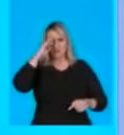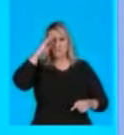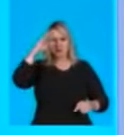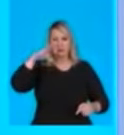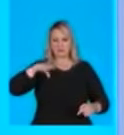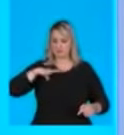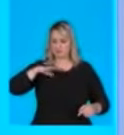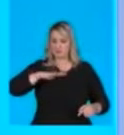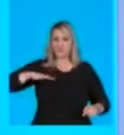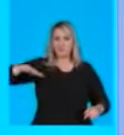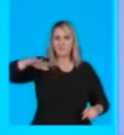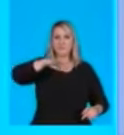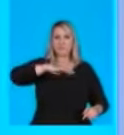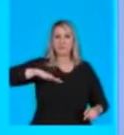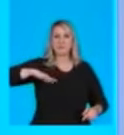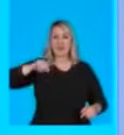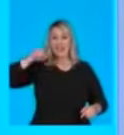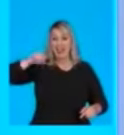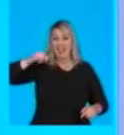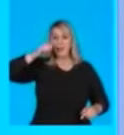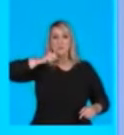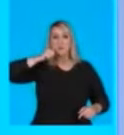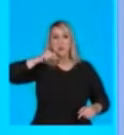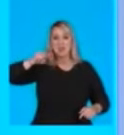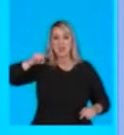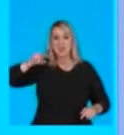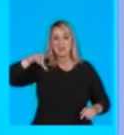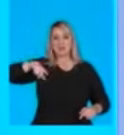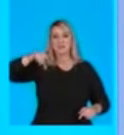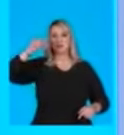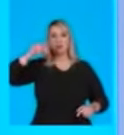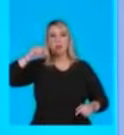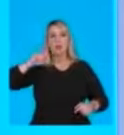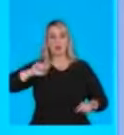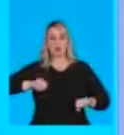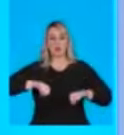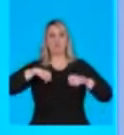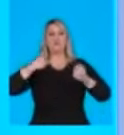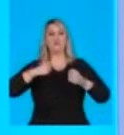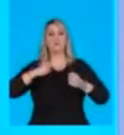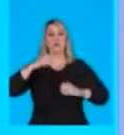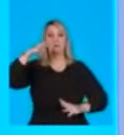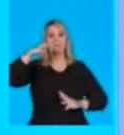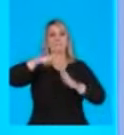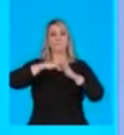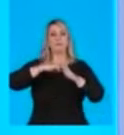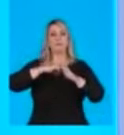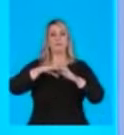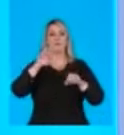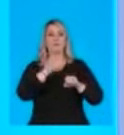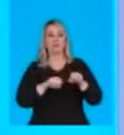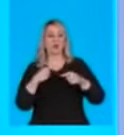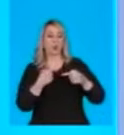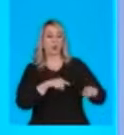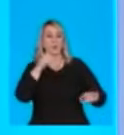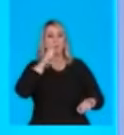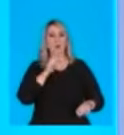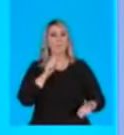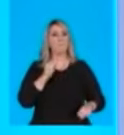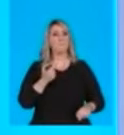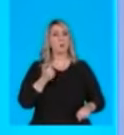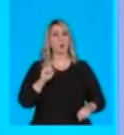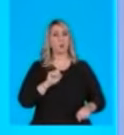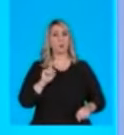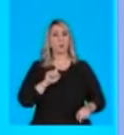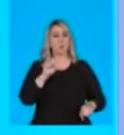pra cidade e são elas que vão determinar de que maneira se enfrenta e se supera a violência contra a mulher porque não são poucos índio que